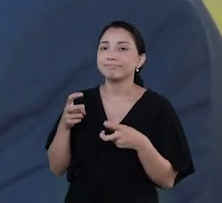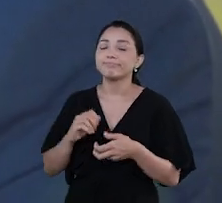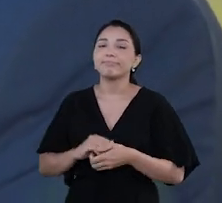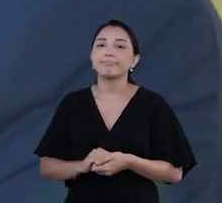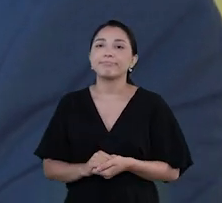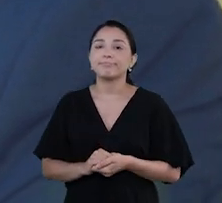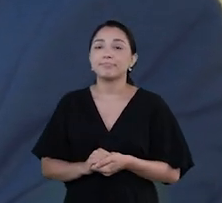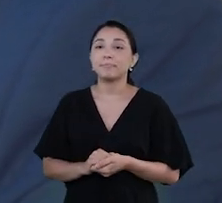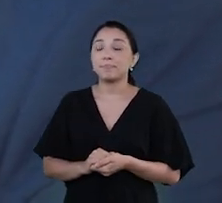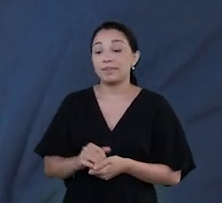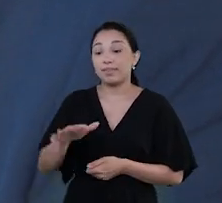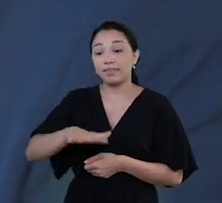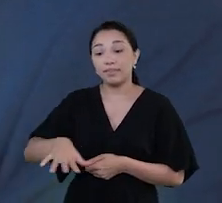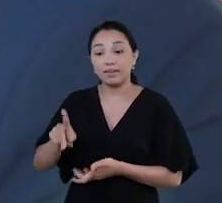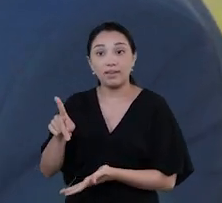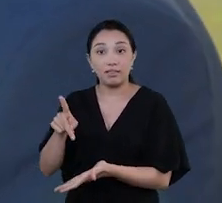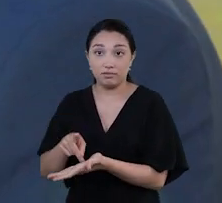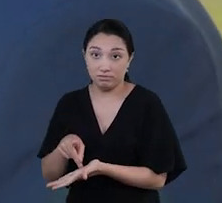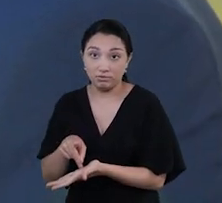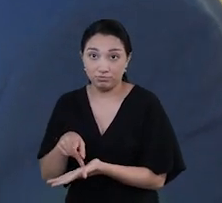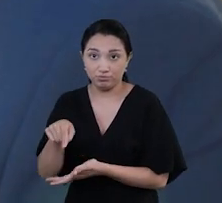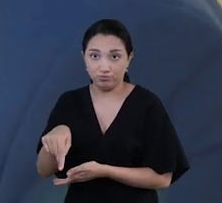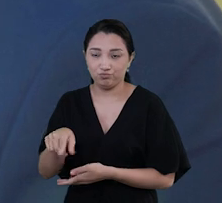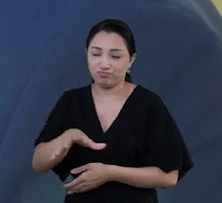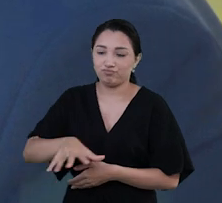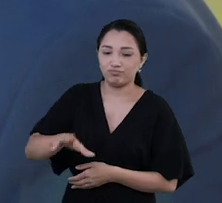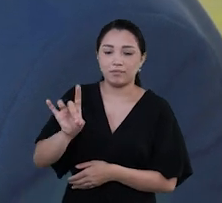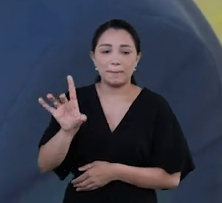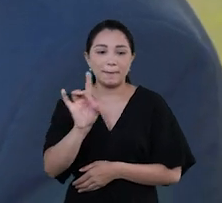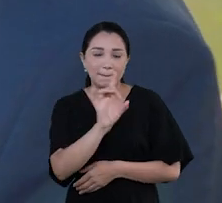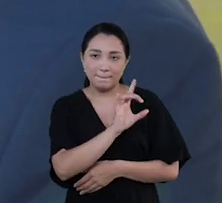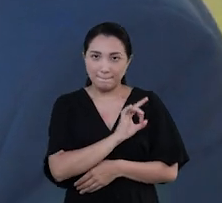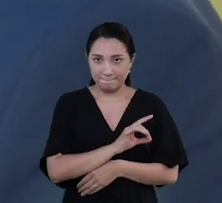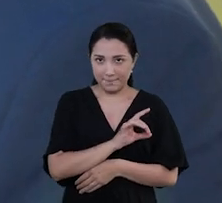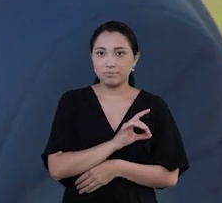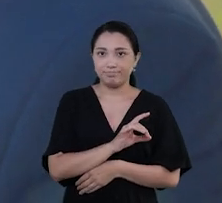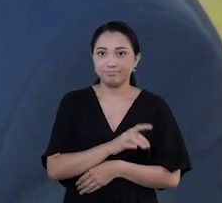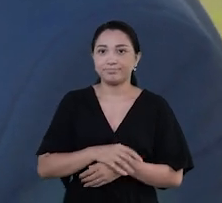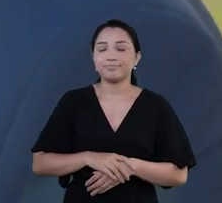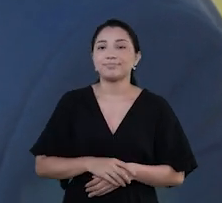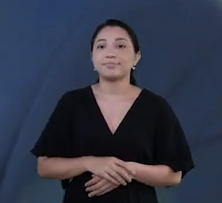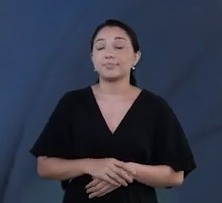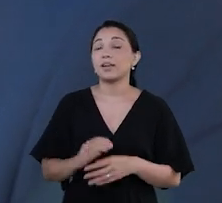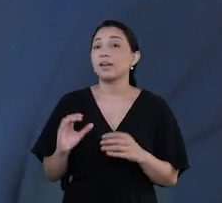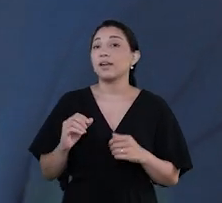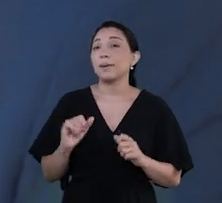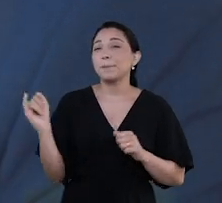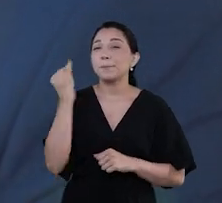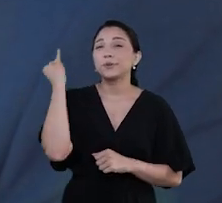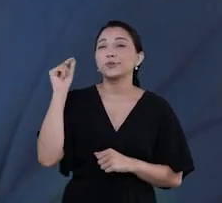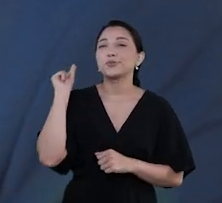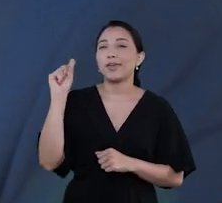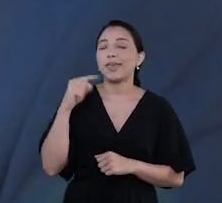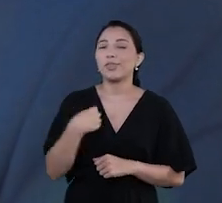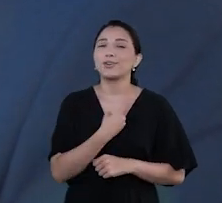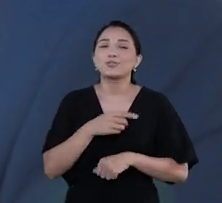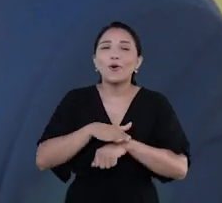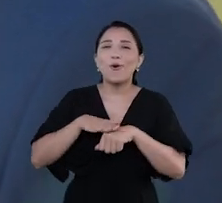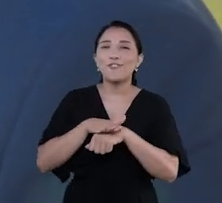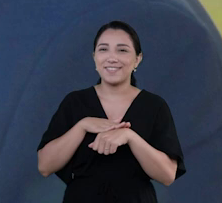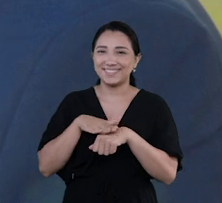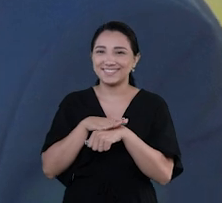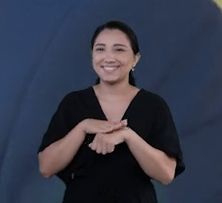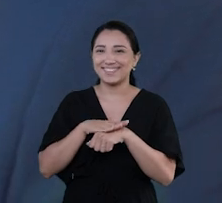a realidade de cada um por exemplo vou é importante que a gente possa conversar a partir de de casos concretos né a gente eh